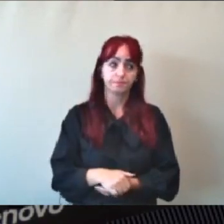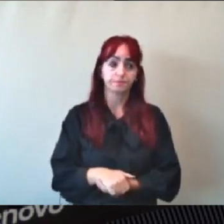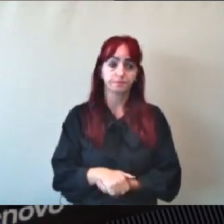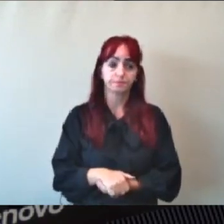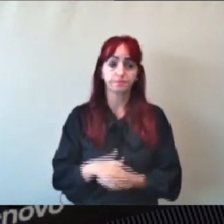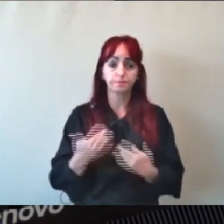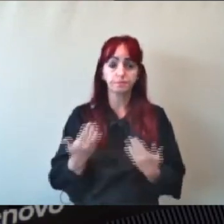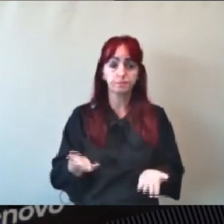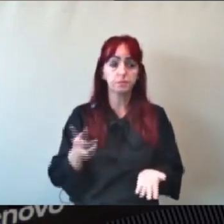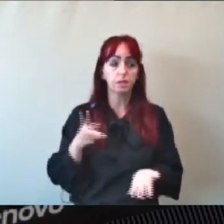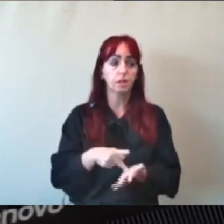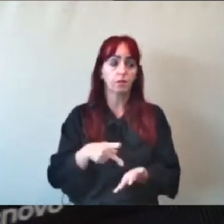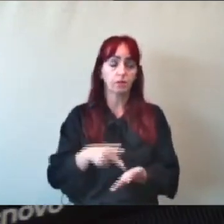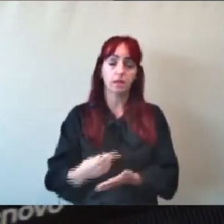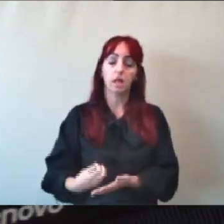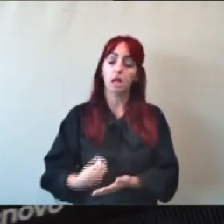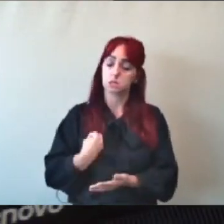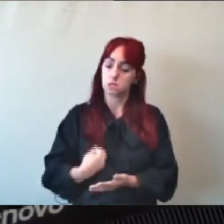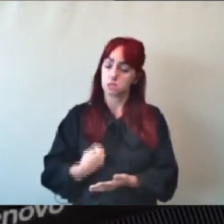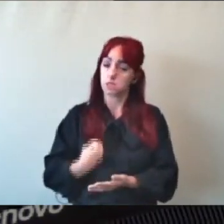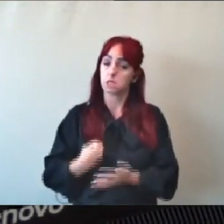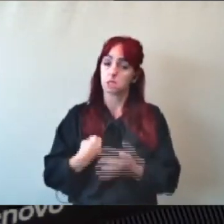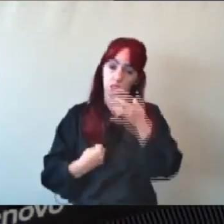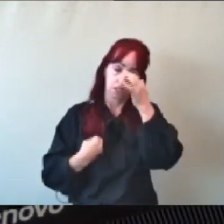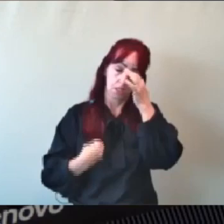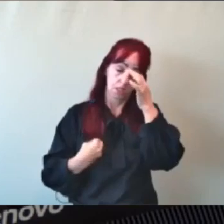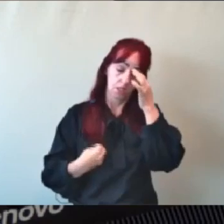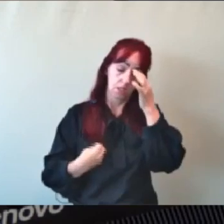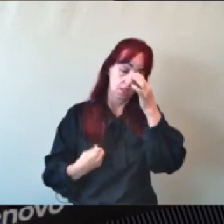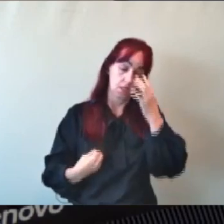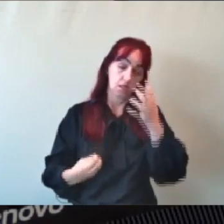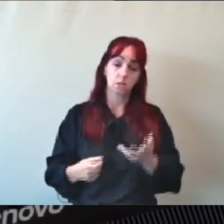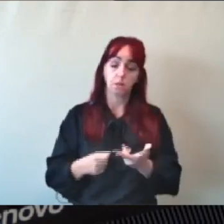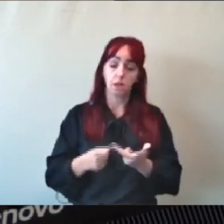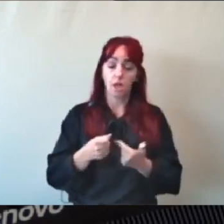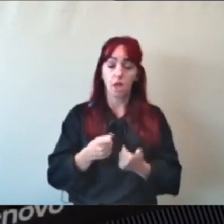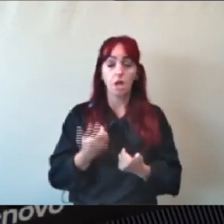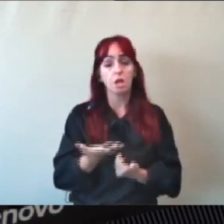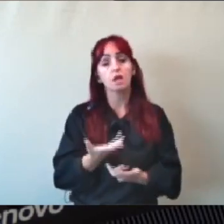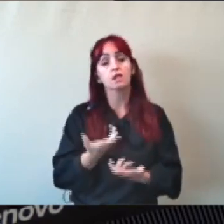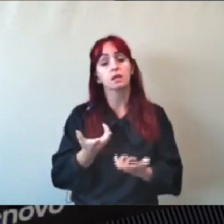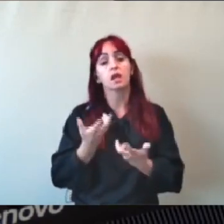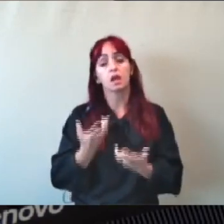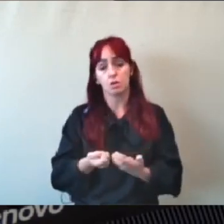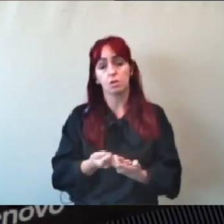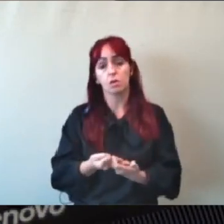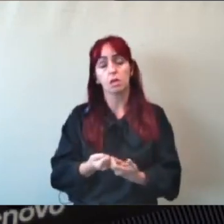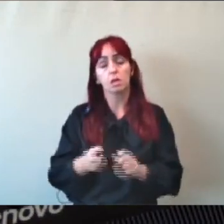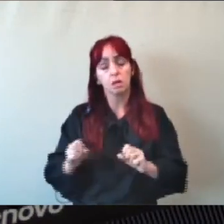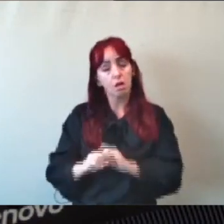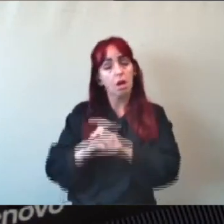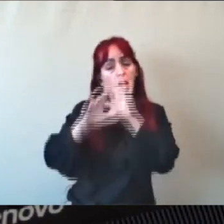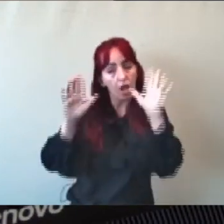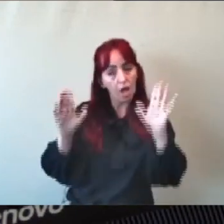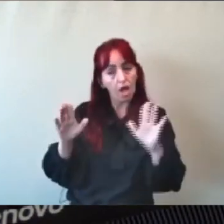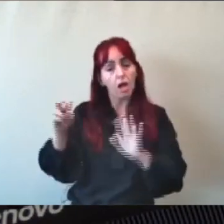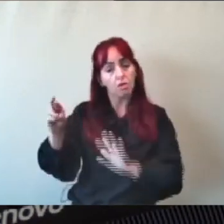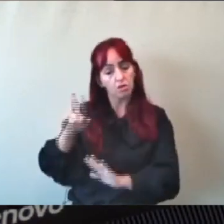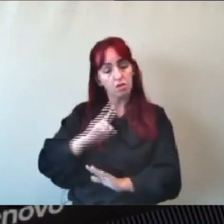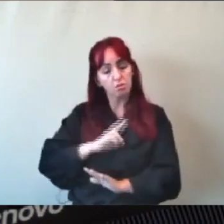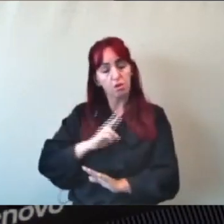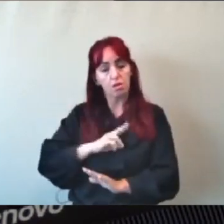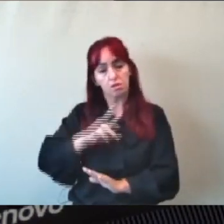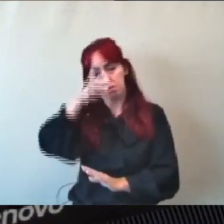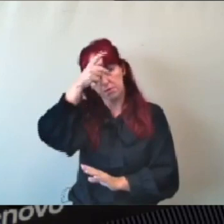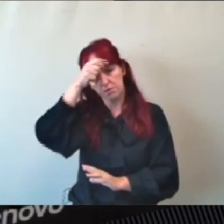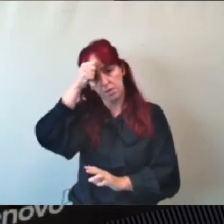existem especulações, né, e a gente quer tirar isso a limpo com a prefeitura, para que vocês possam